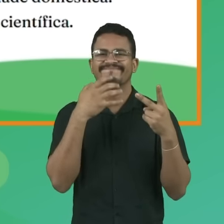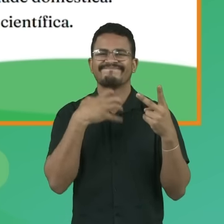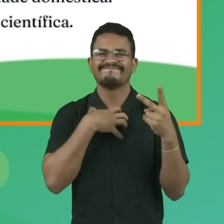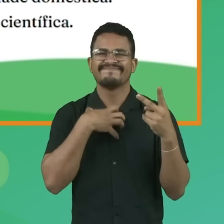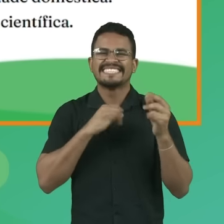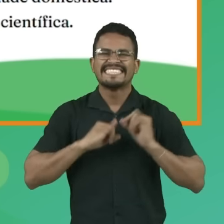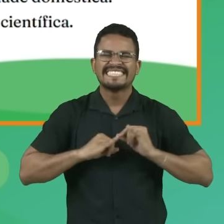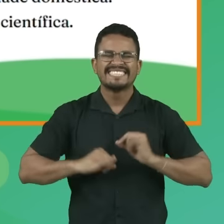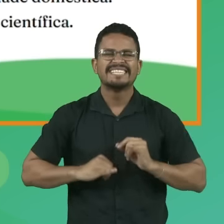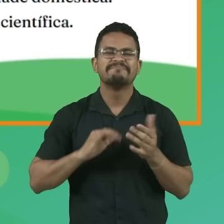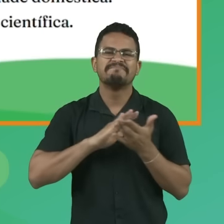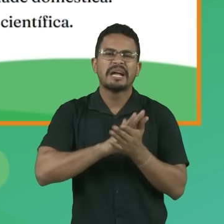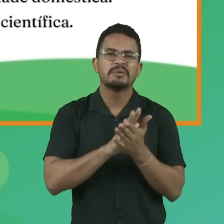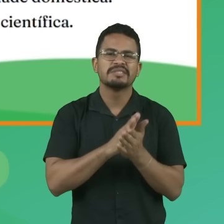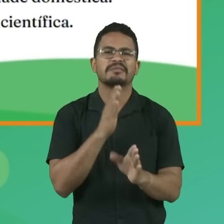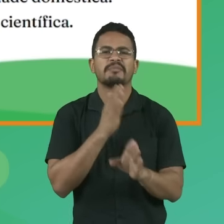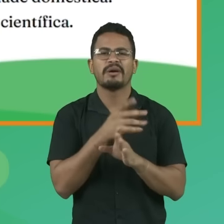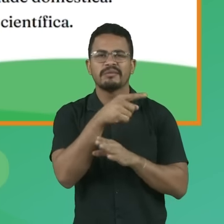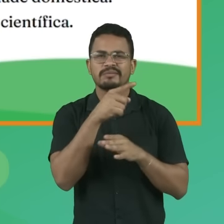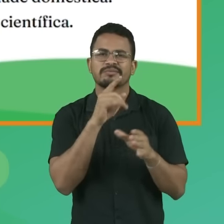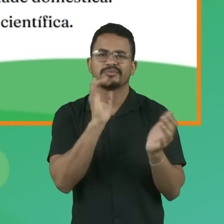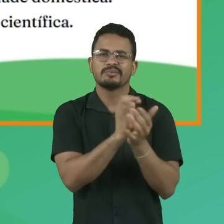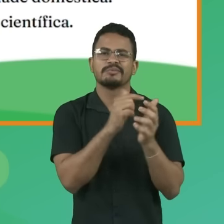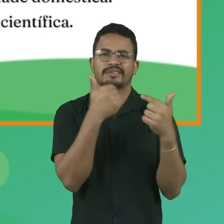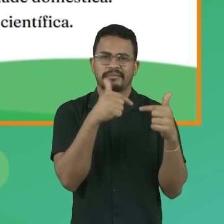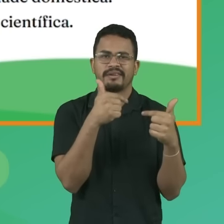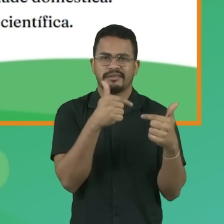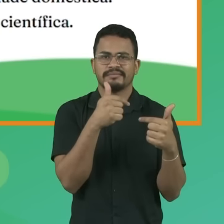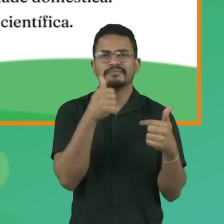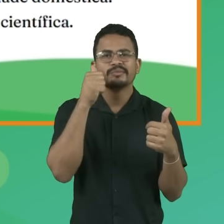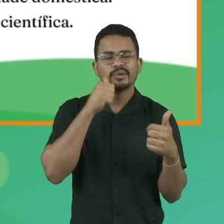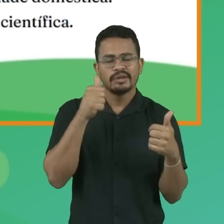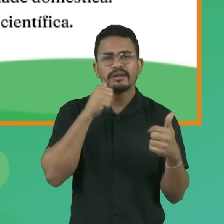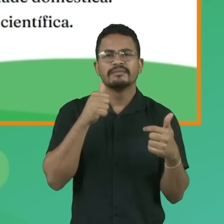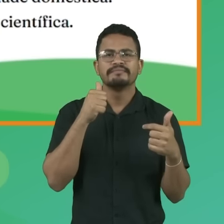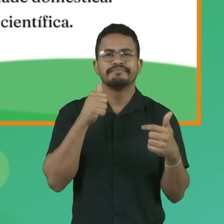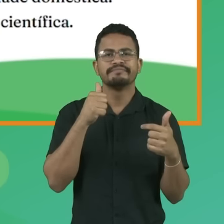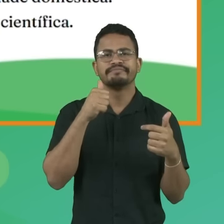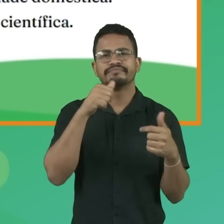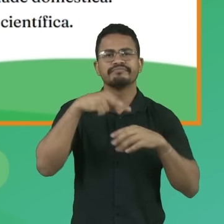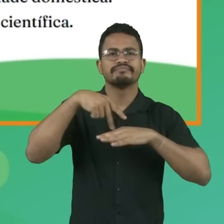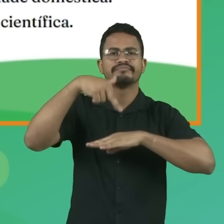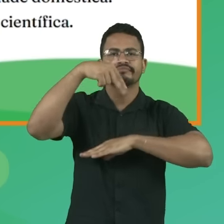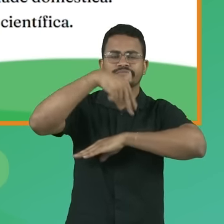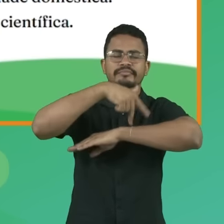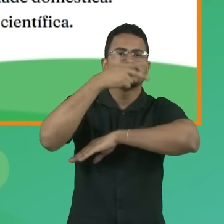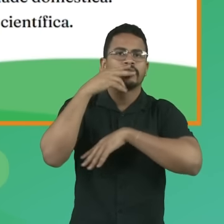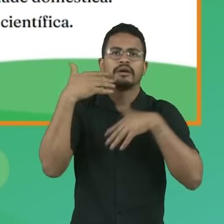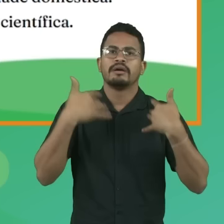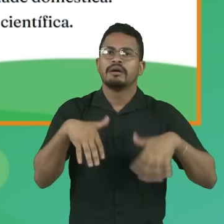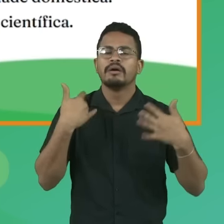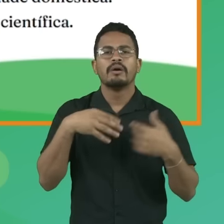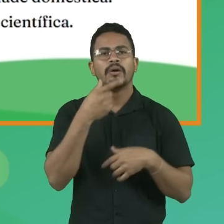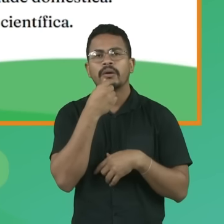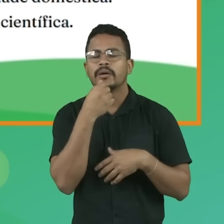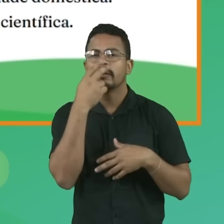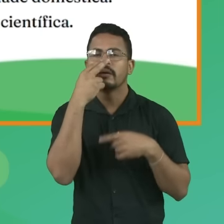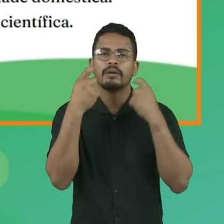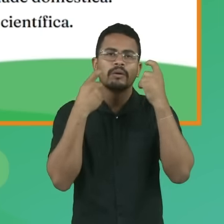internautas, né? Nessa classe da NASA mostra essa questão desse desespero dos homens e dessa